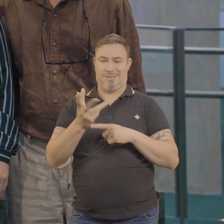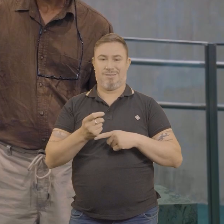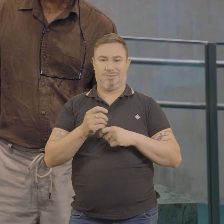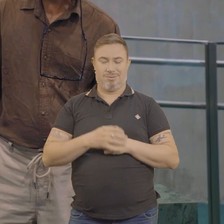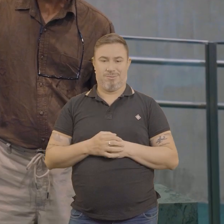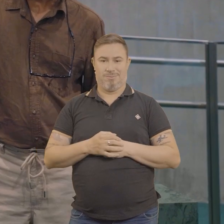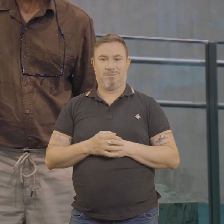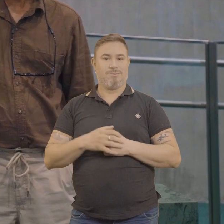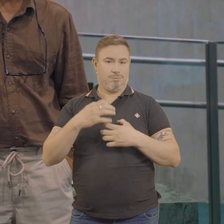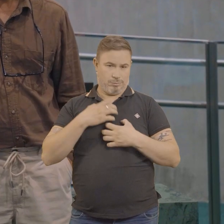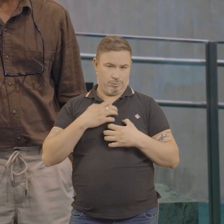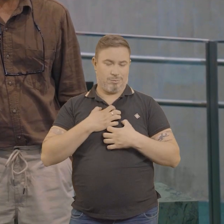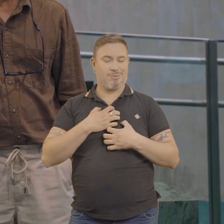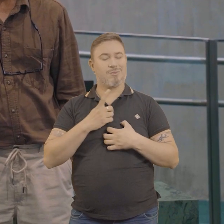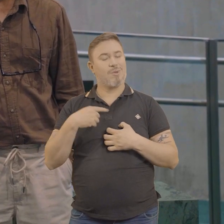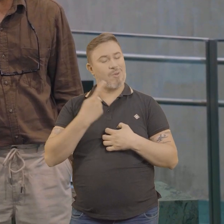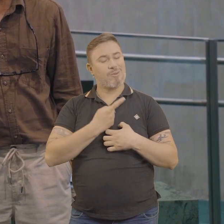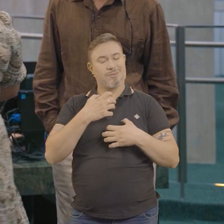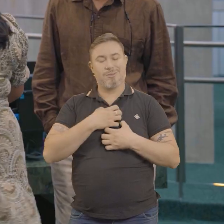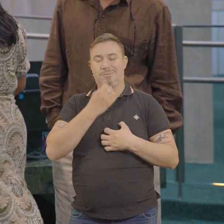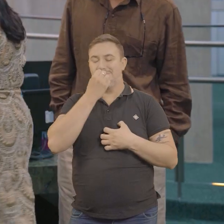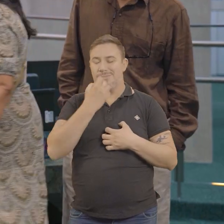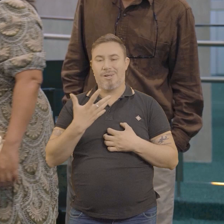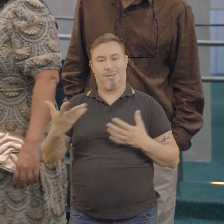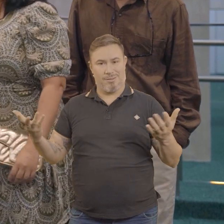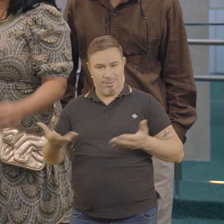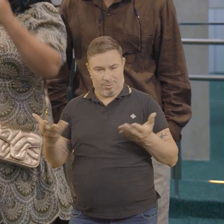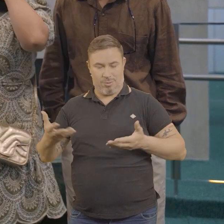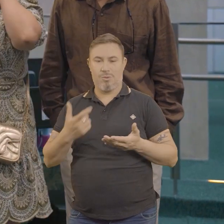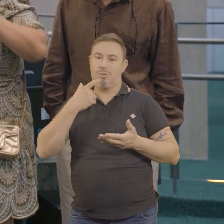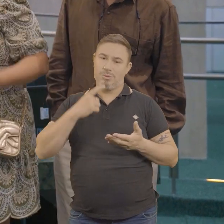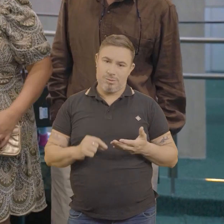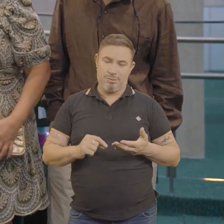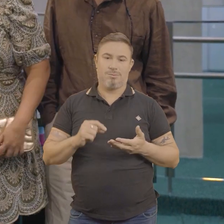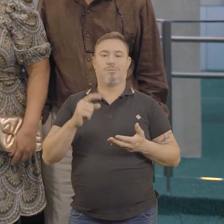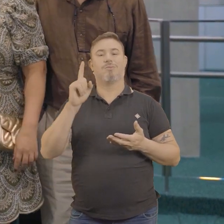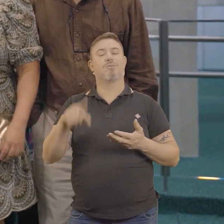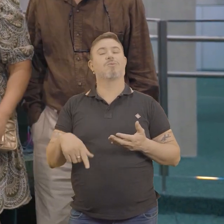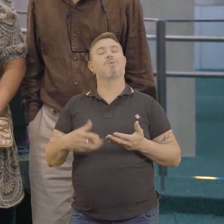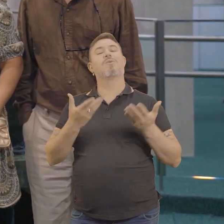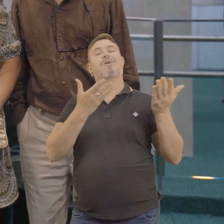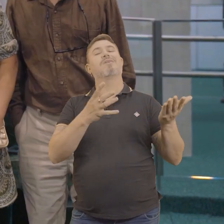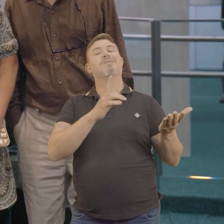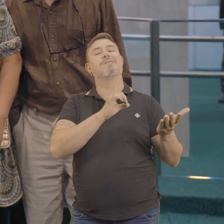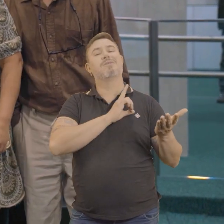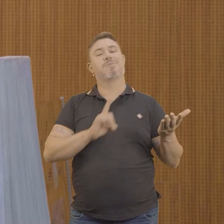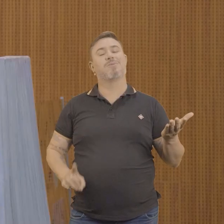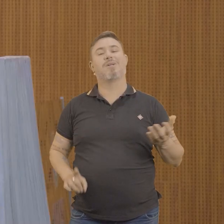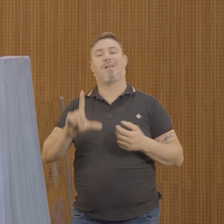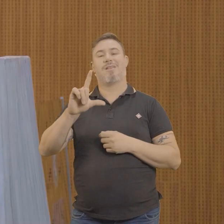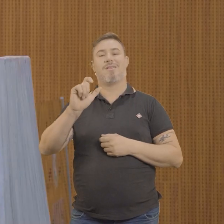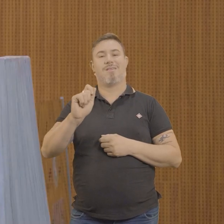Um sentimento que muito nos honra em ver agora compartilhado com a excelentíssima senhora deputada Larissa